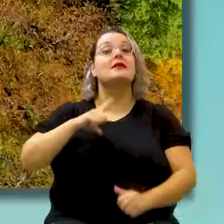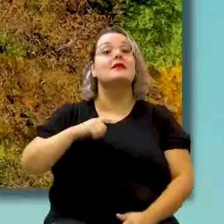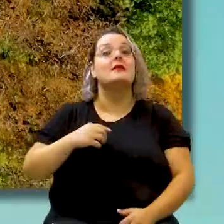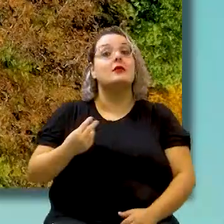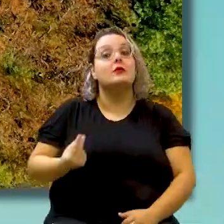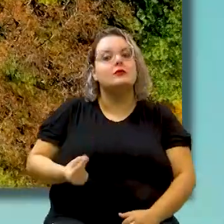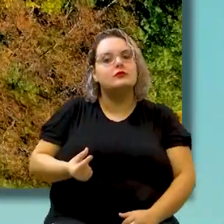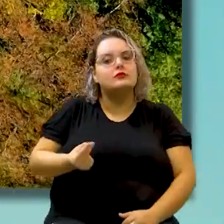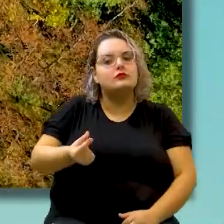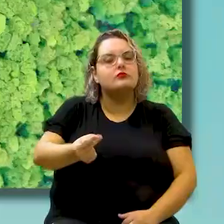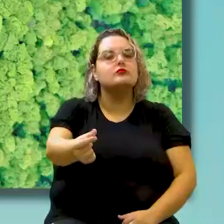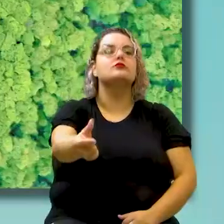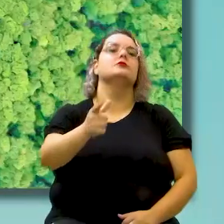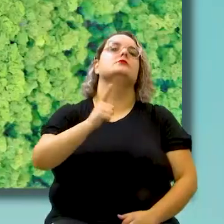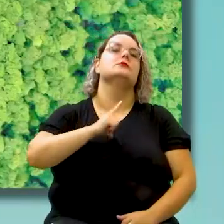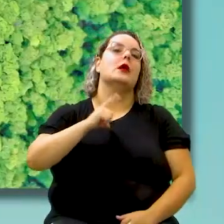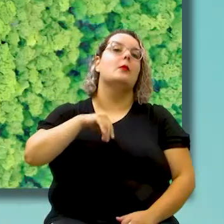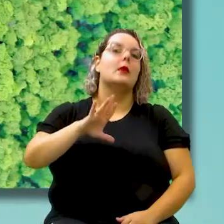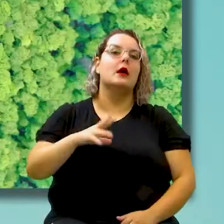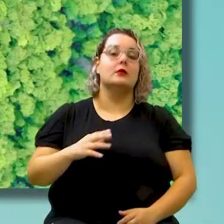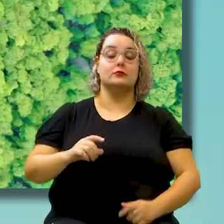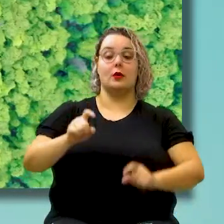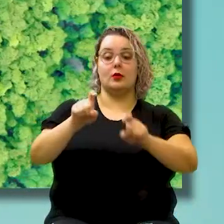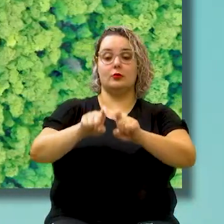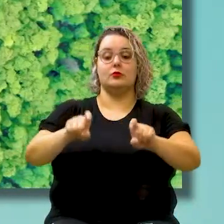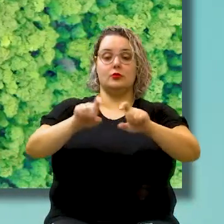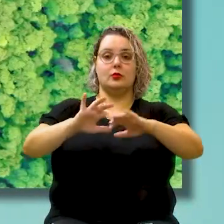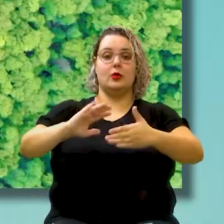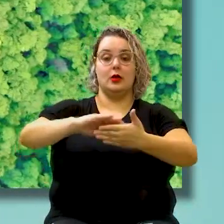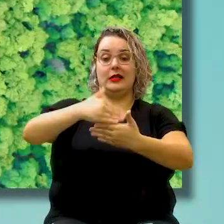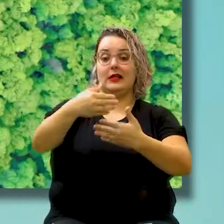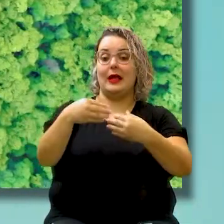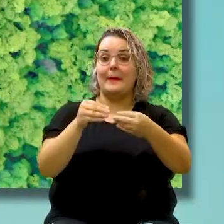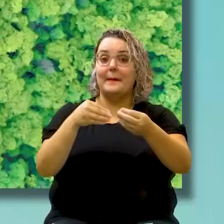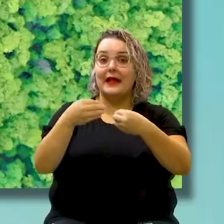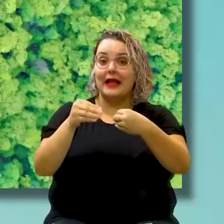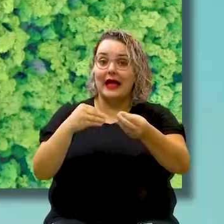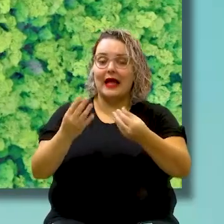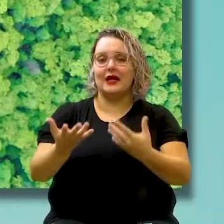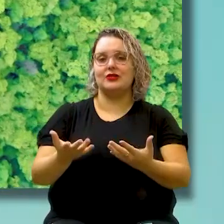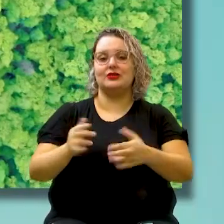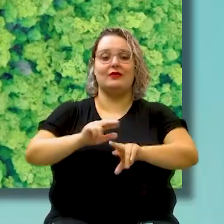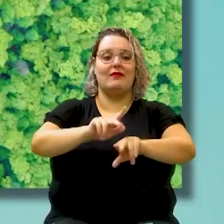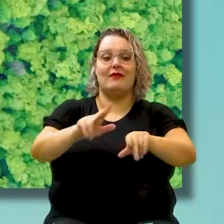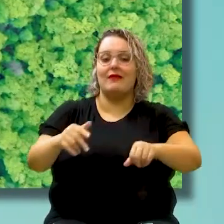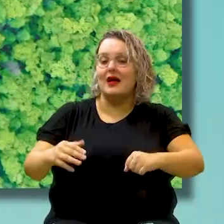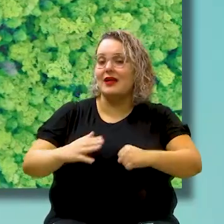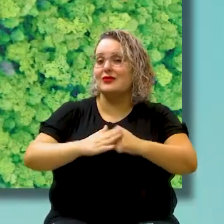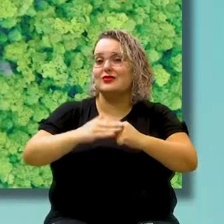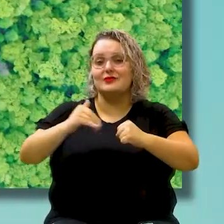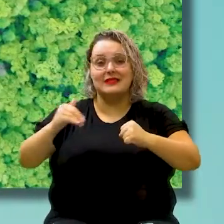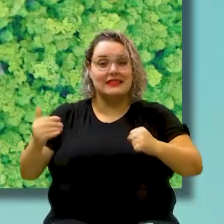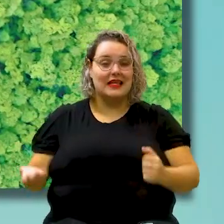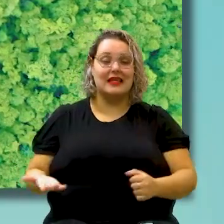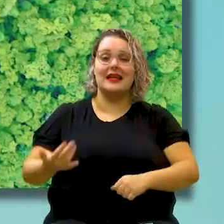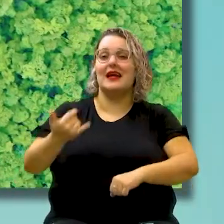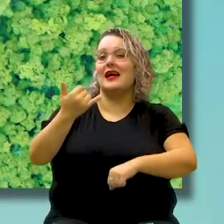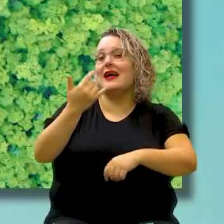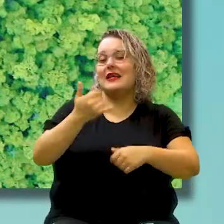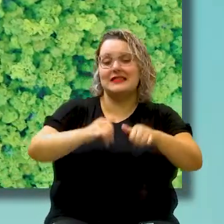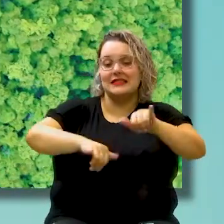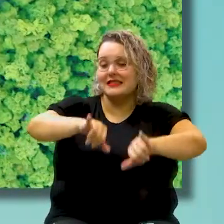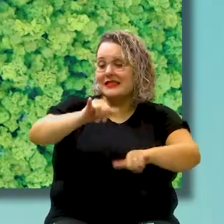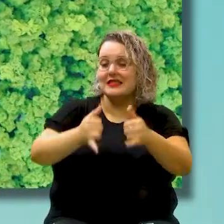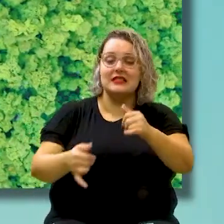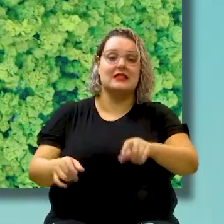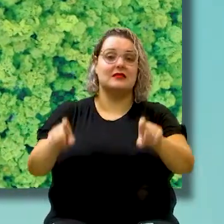dos recursos. A gente precisa tanto, a gente está aqui diante de um computador que tem plásticos, tem muitos minerais aqui nessa tela